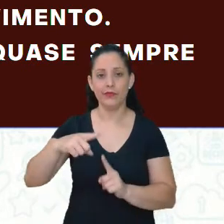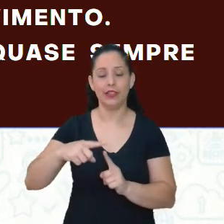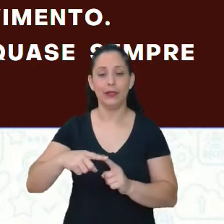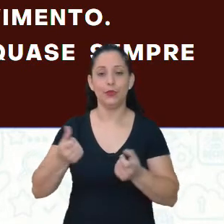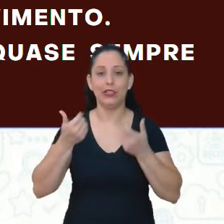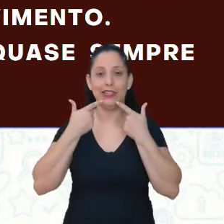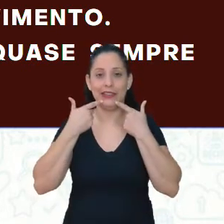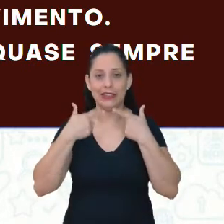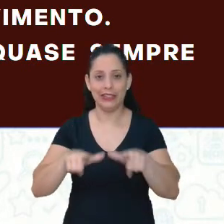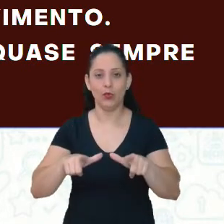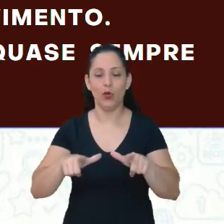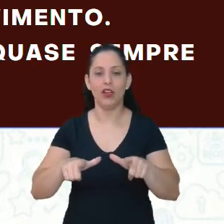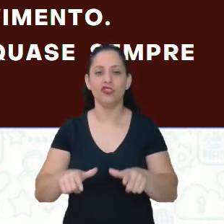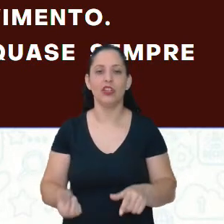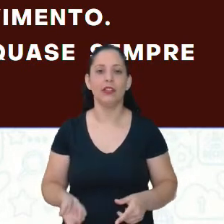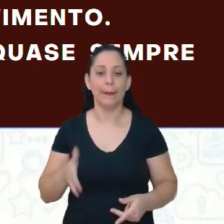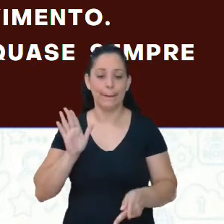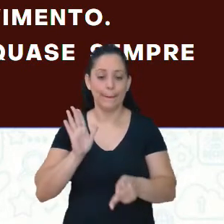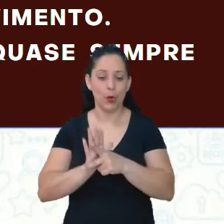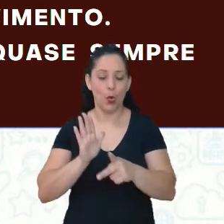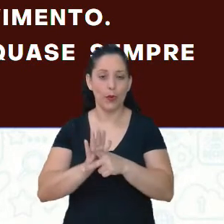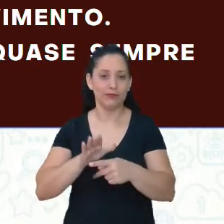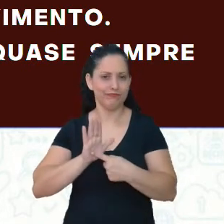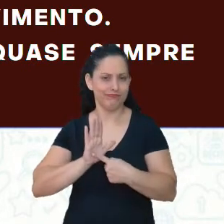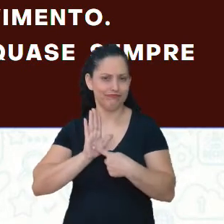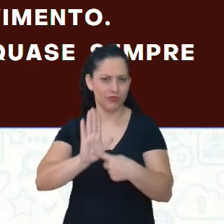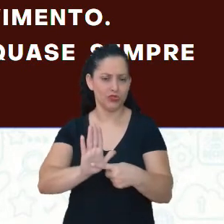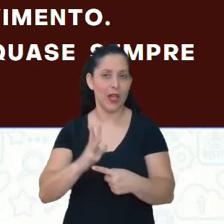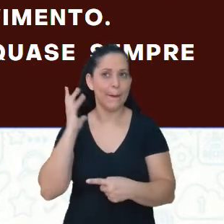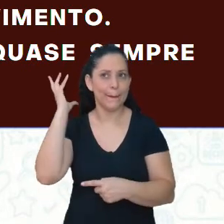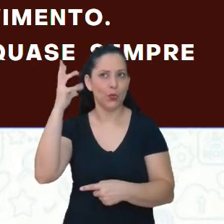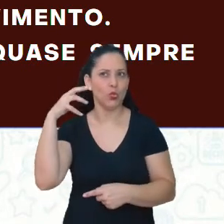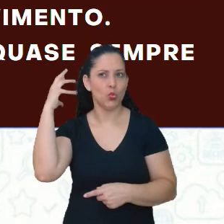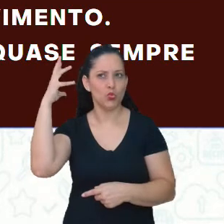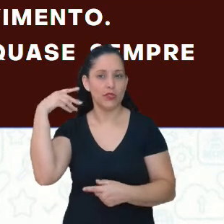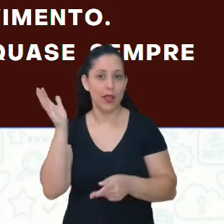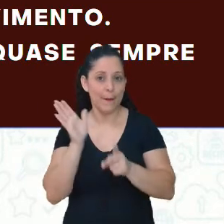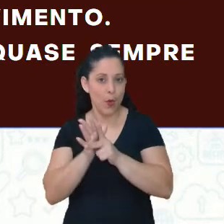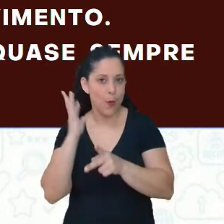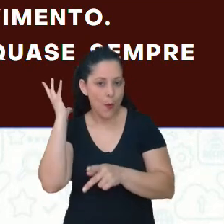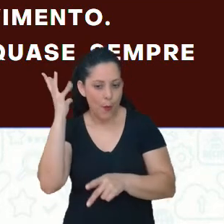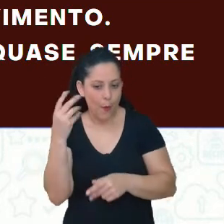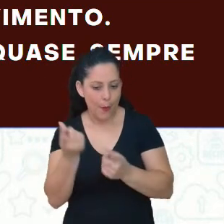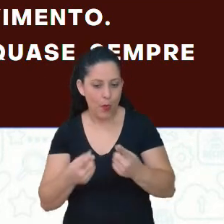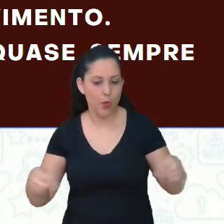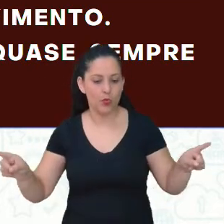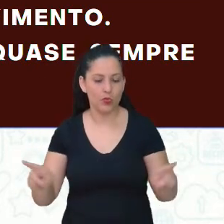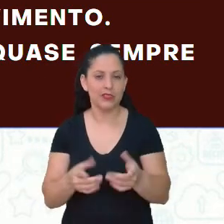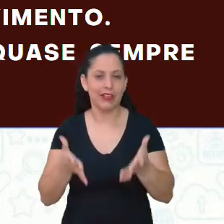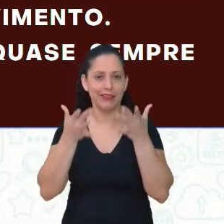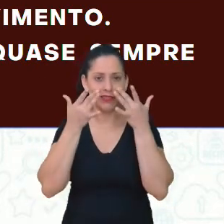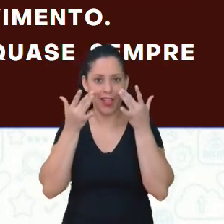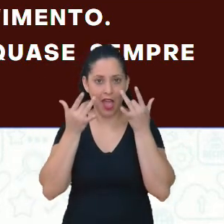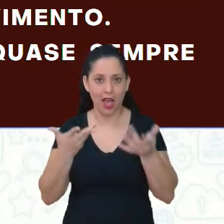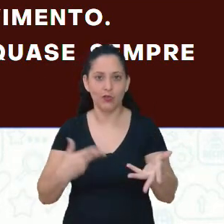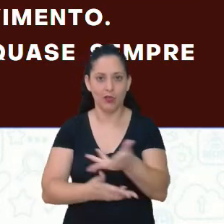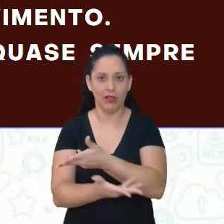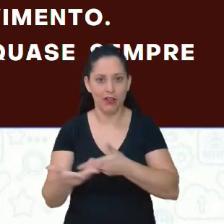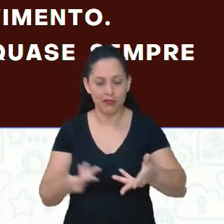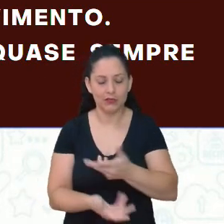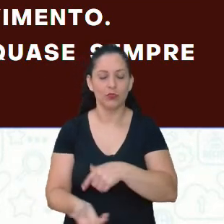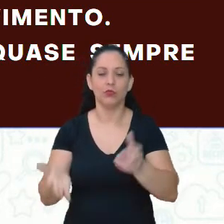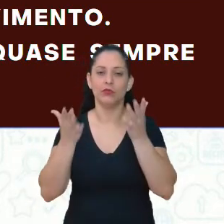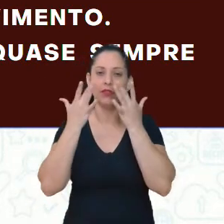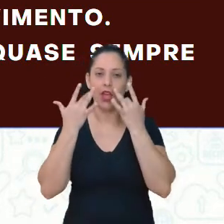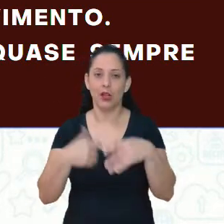fala de si mesma. De si mesma, Quando é. uma música fala de música, quando o teatro fala de teatro, né? Isso.